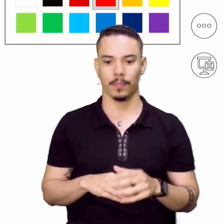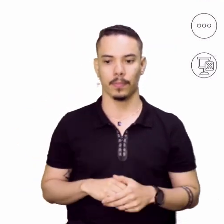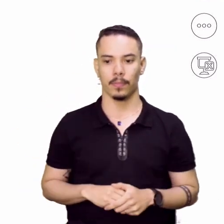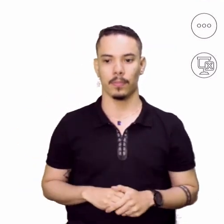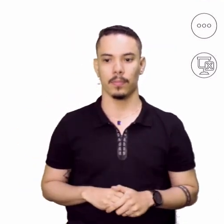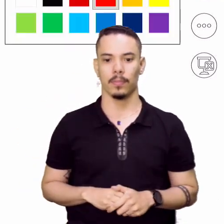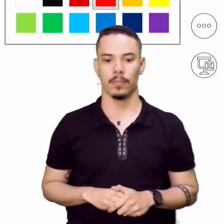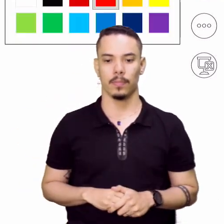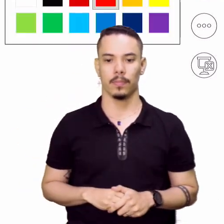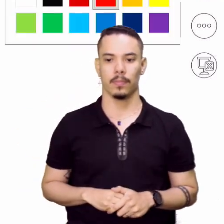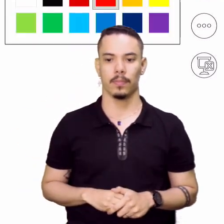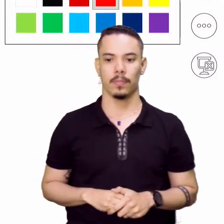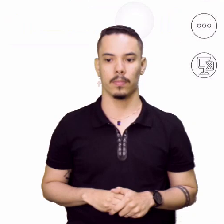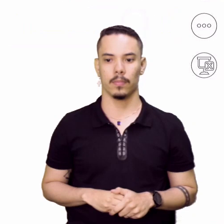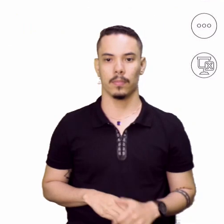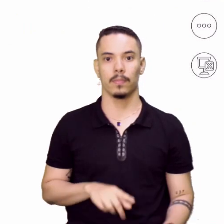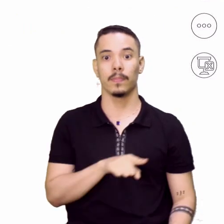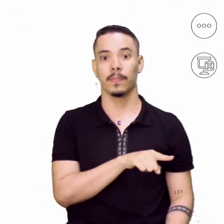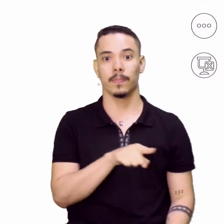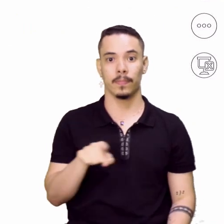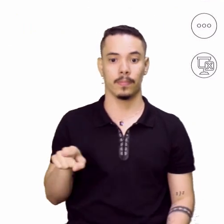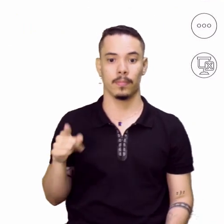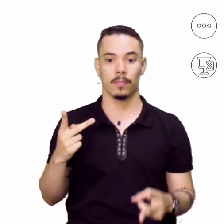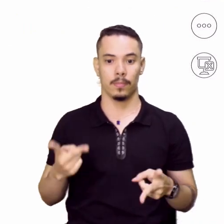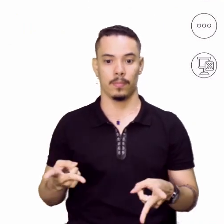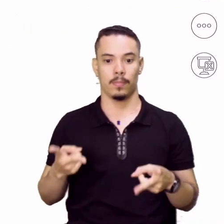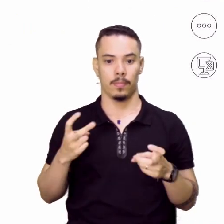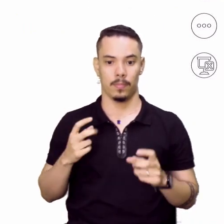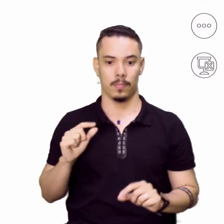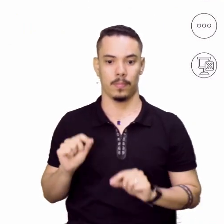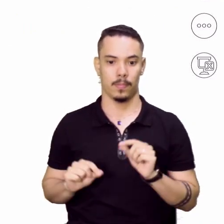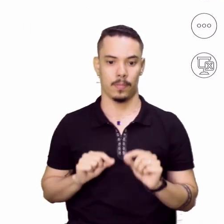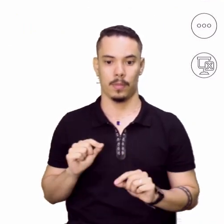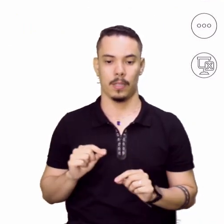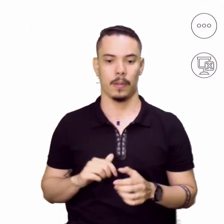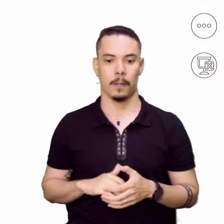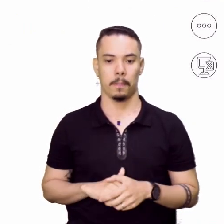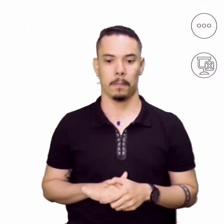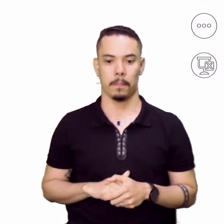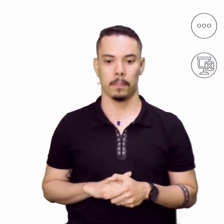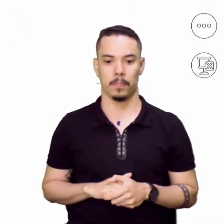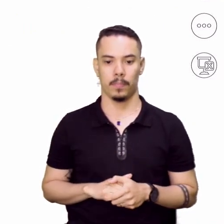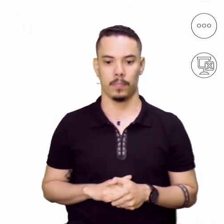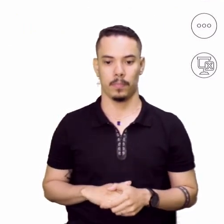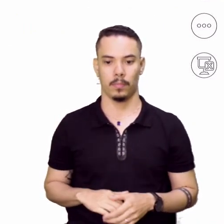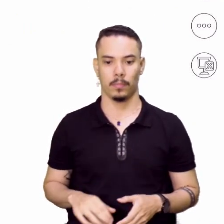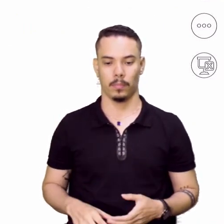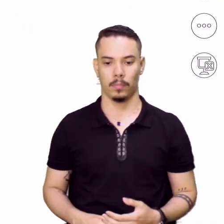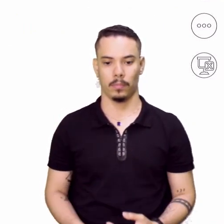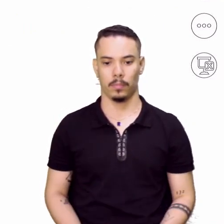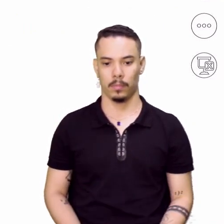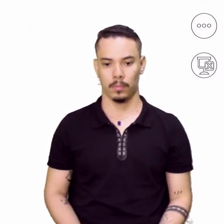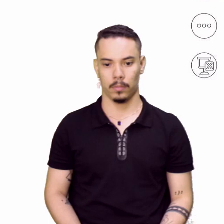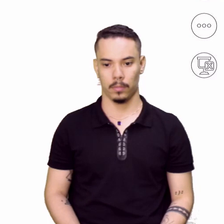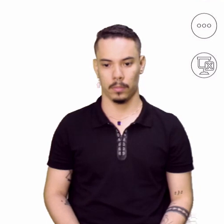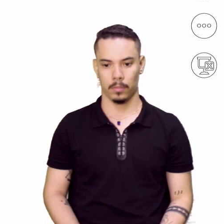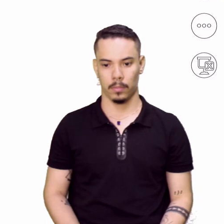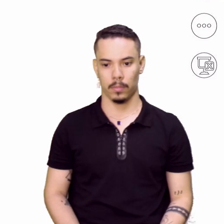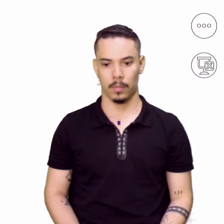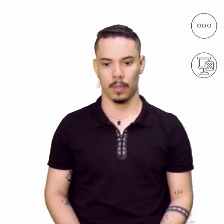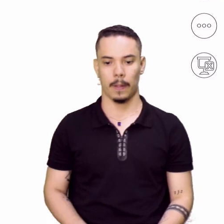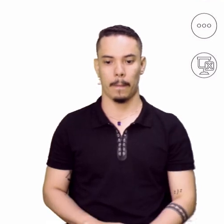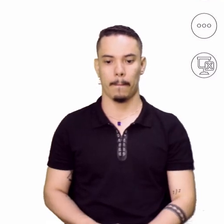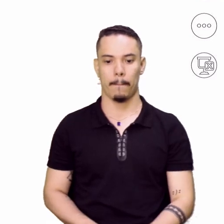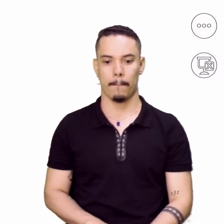temos aí como você pode perceber you will not ou you won't wait in